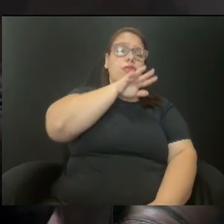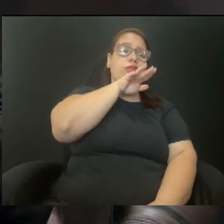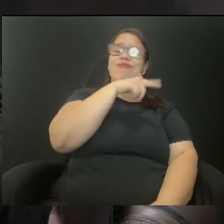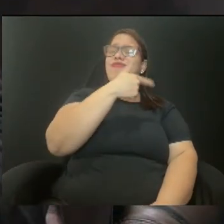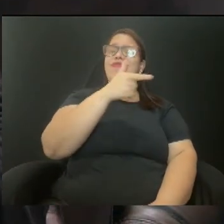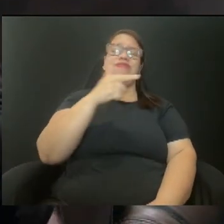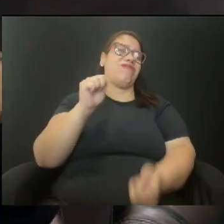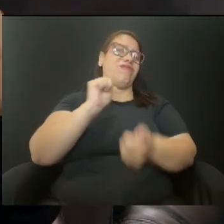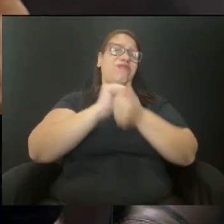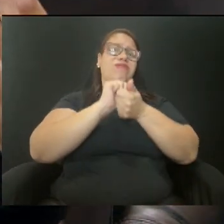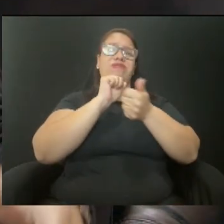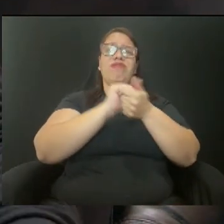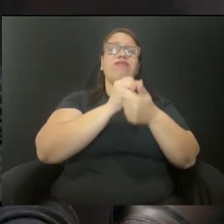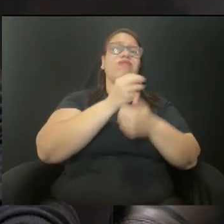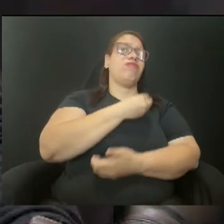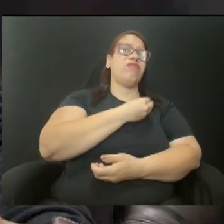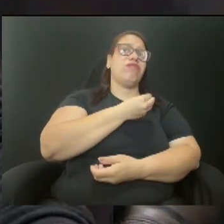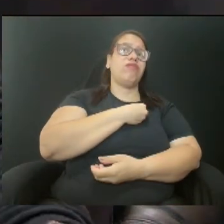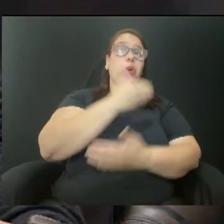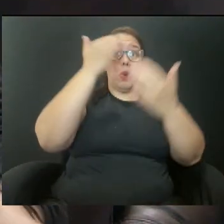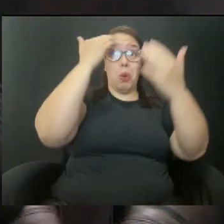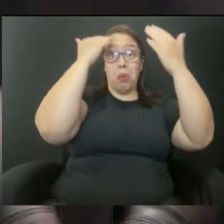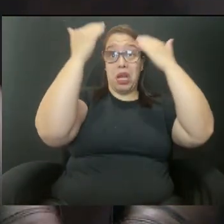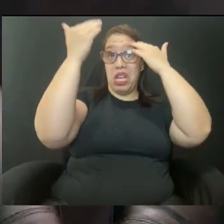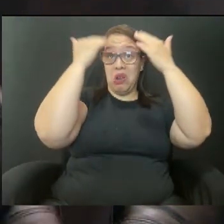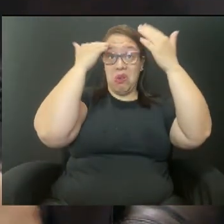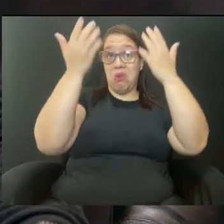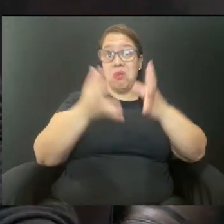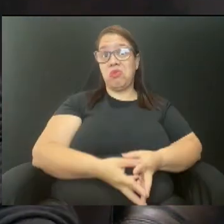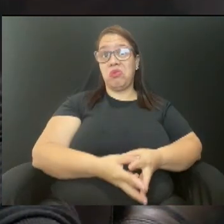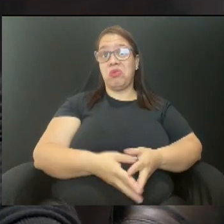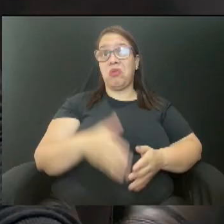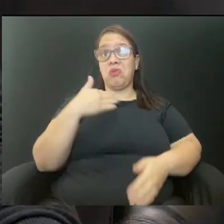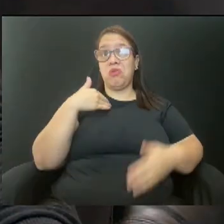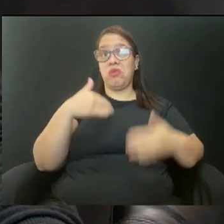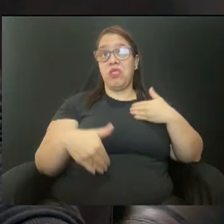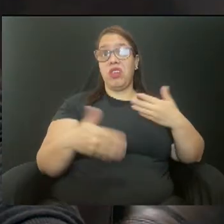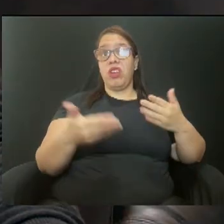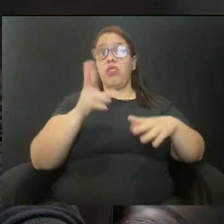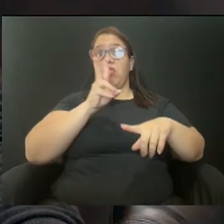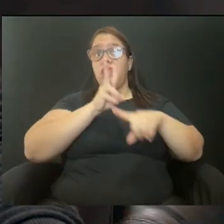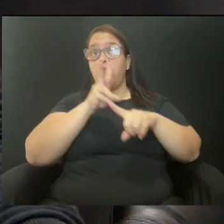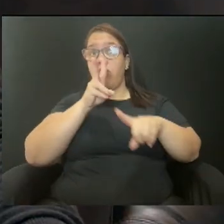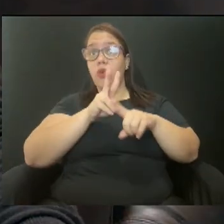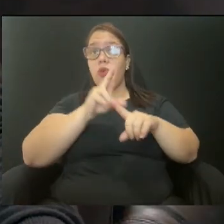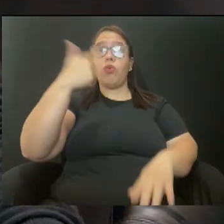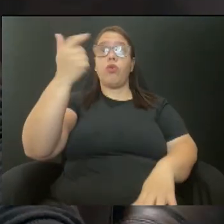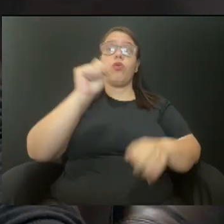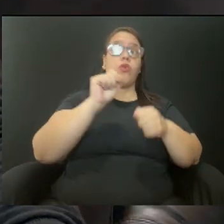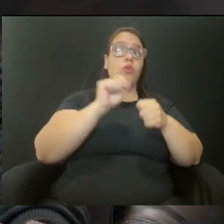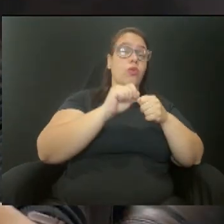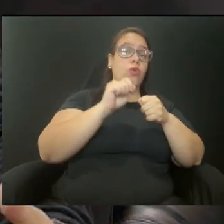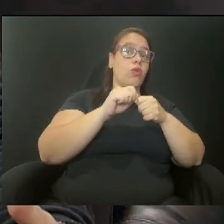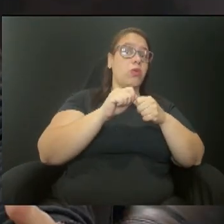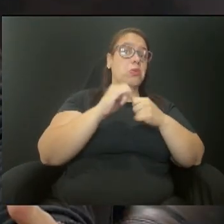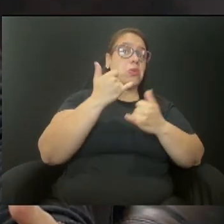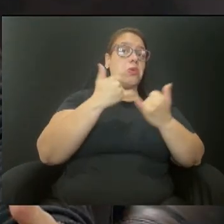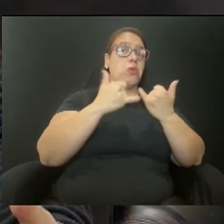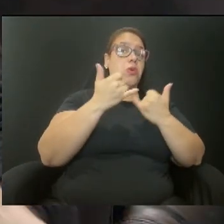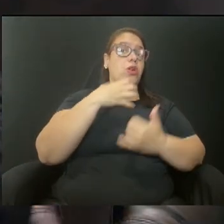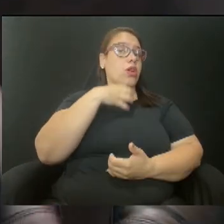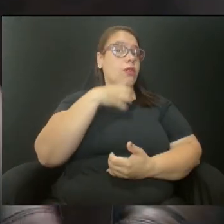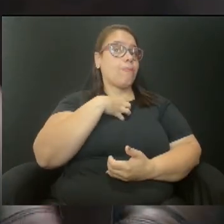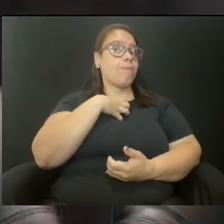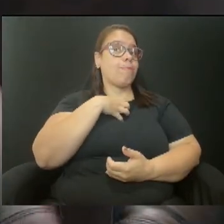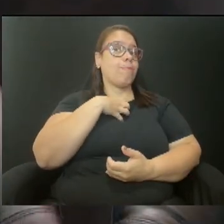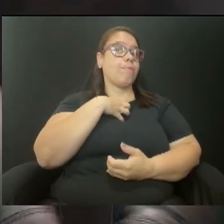vida, psicológica, física, eu quero cuidar de outros afazeres, hobbies que eu tenha". Então é mostrar para ele